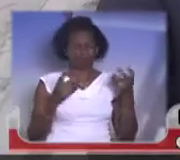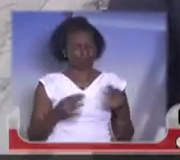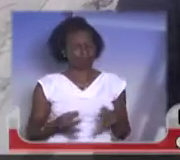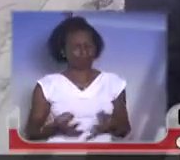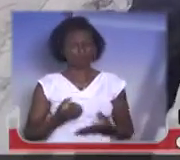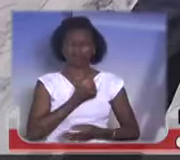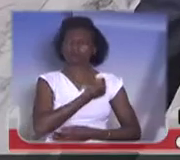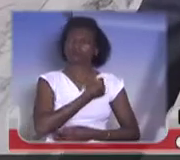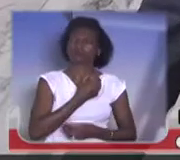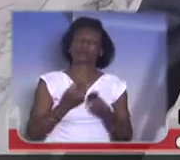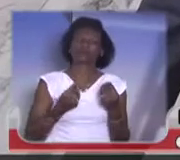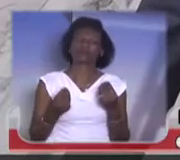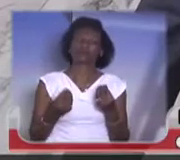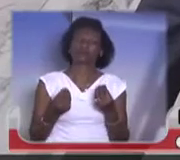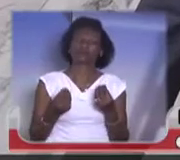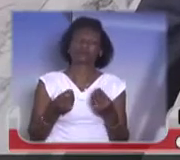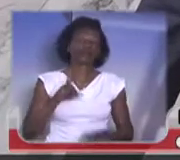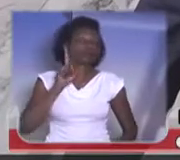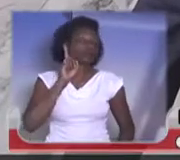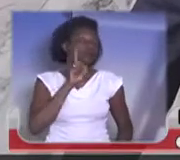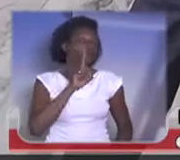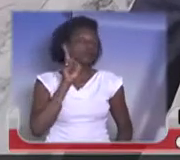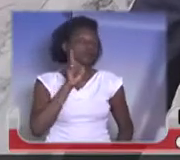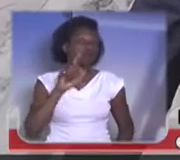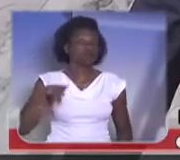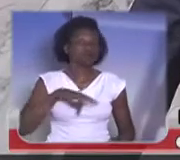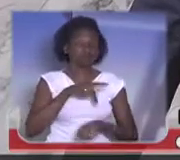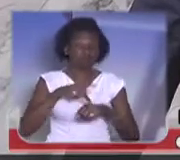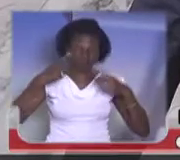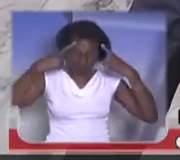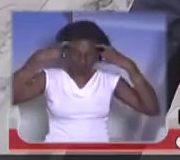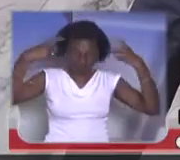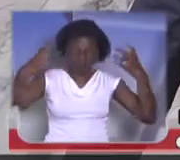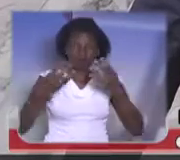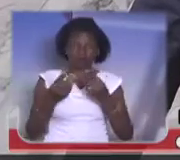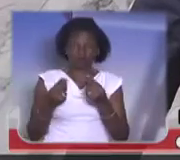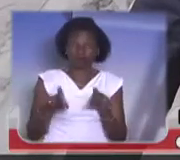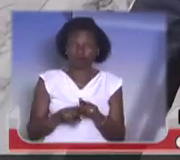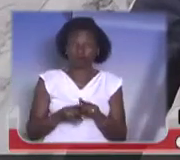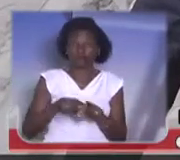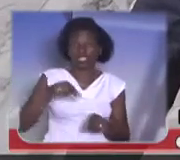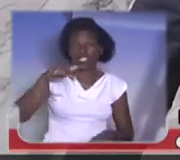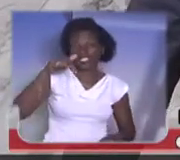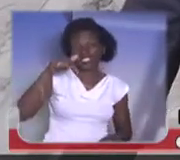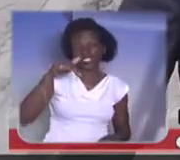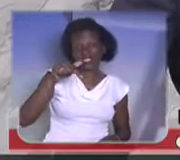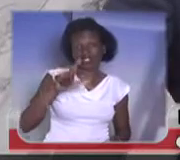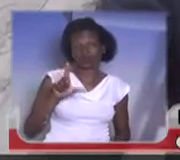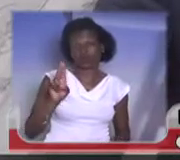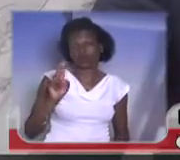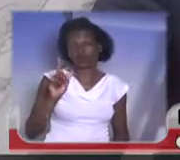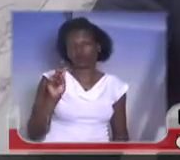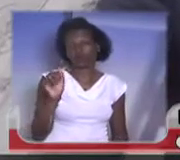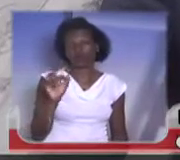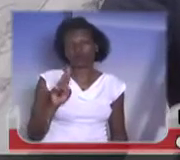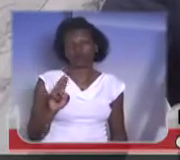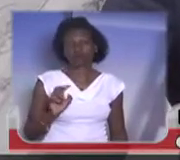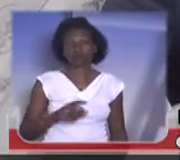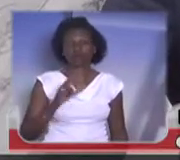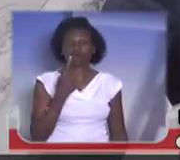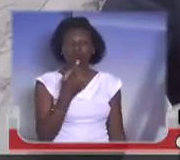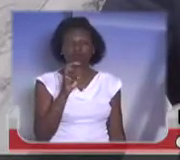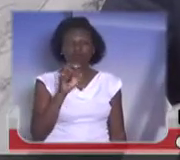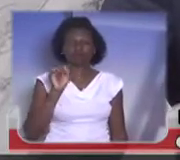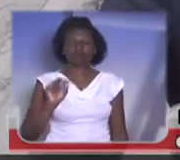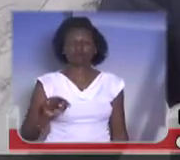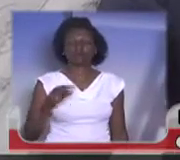idéia nos estados unidos que é um país violento também ele está em sétimo lugar com 15 mil seiscentos e noventa